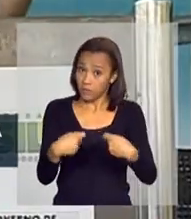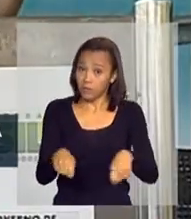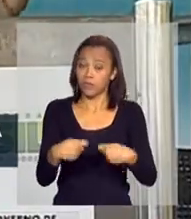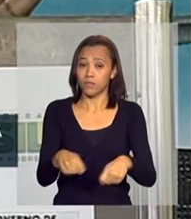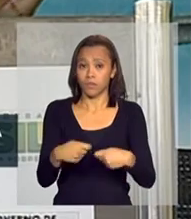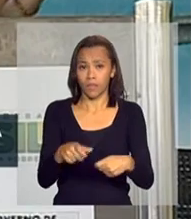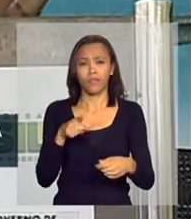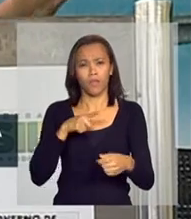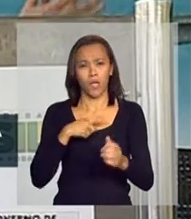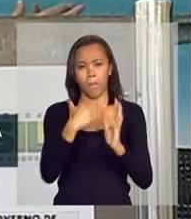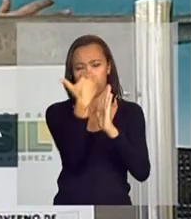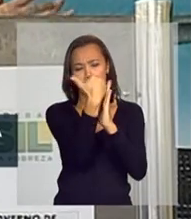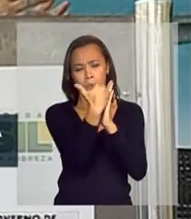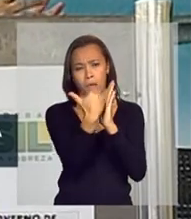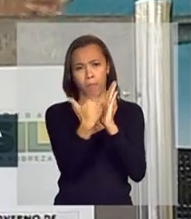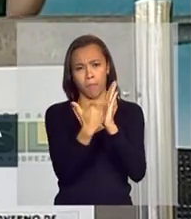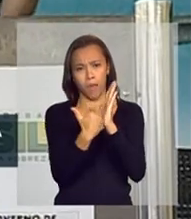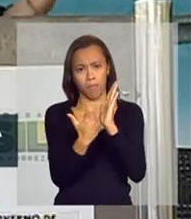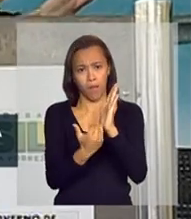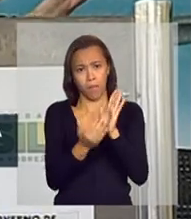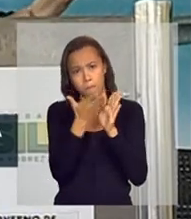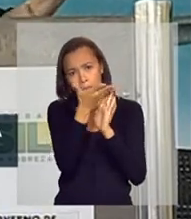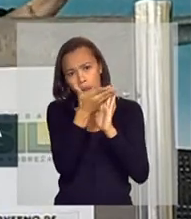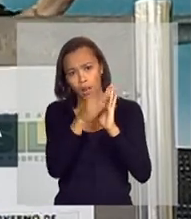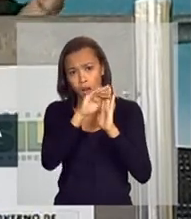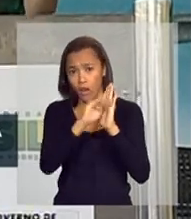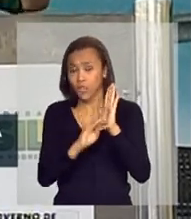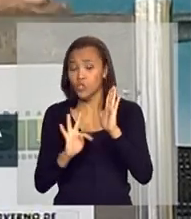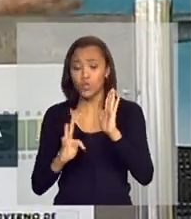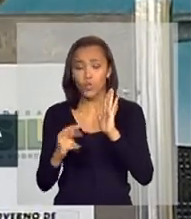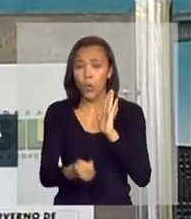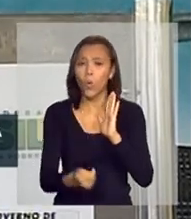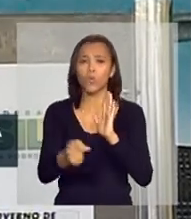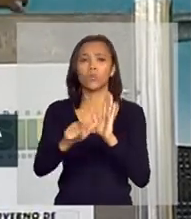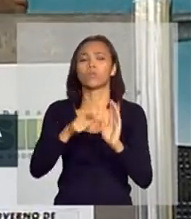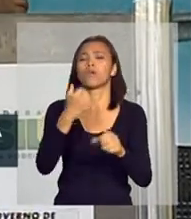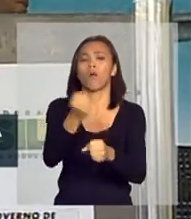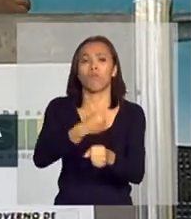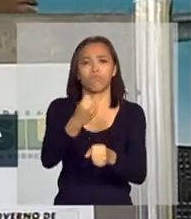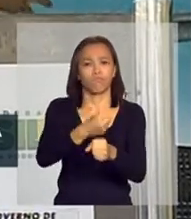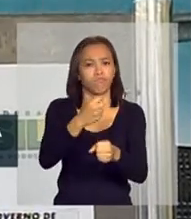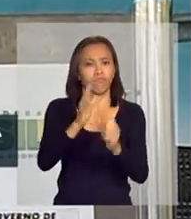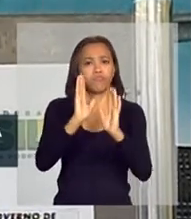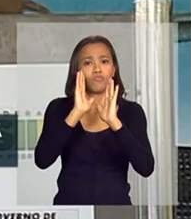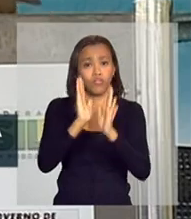tem uma lista para cada prefeito de todas as obras que